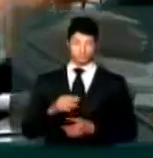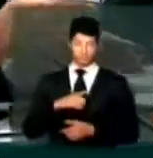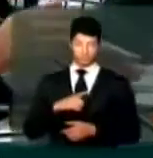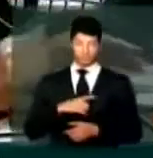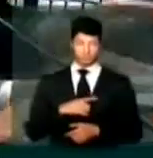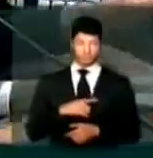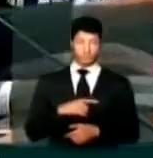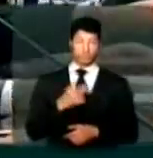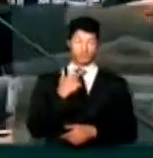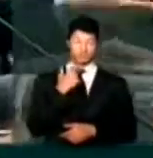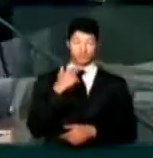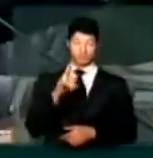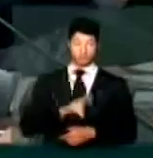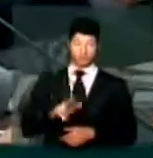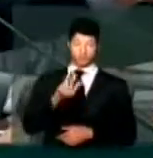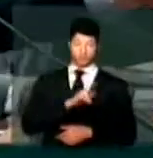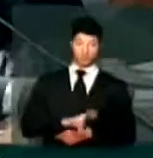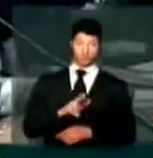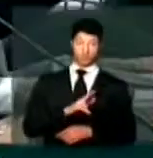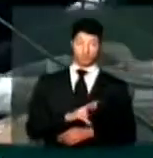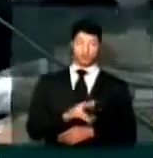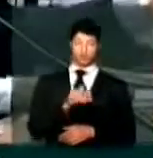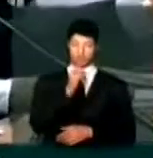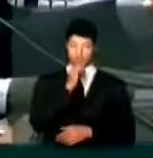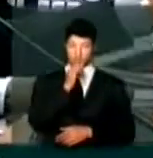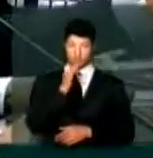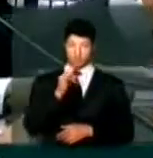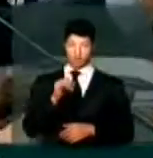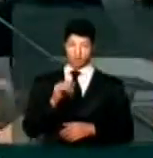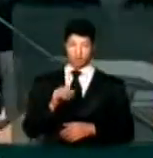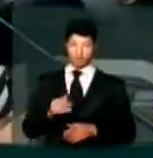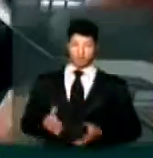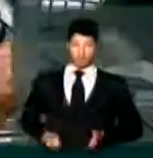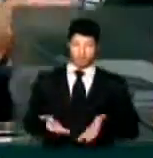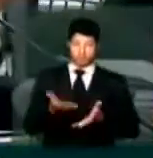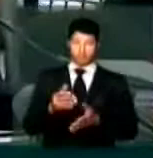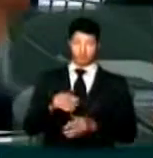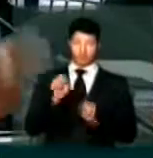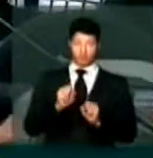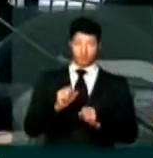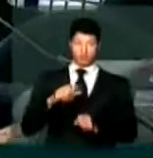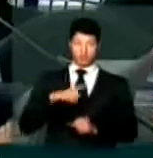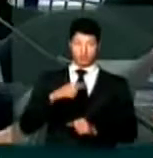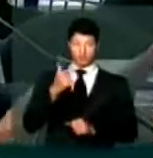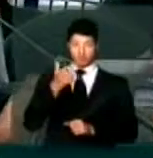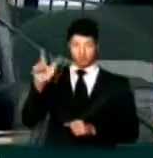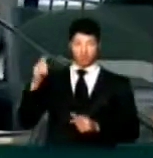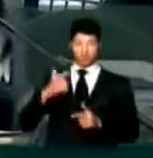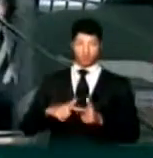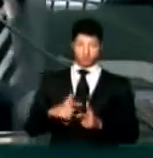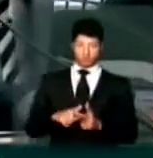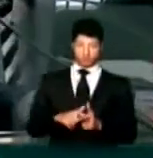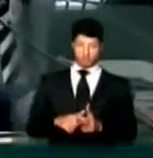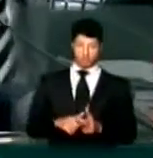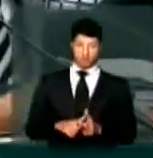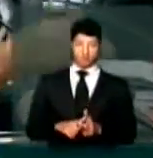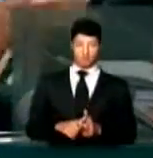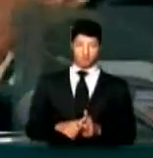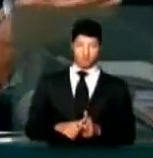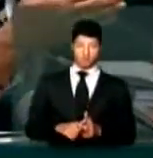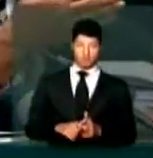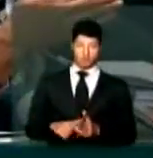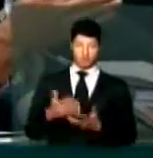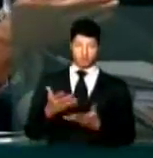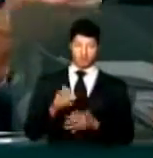inclusive, ela não pode ser usada como se para acelerar o trabalho de parto, que aí pode levar a todas essas intercorrências graves